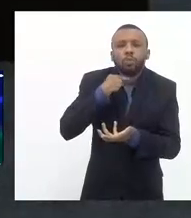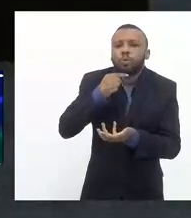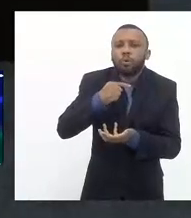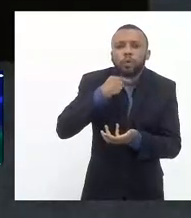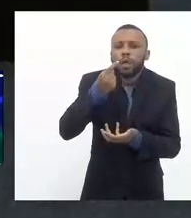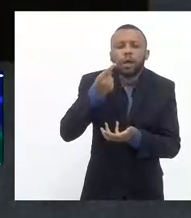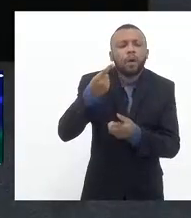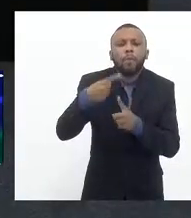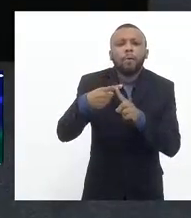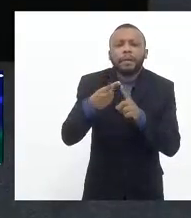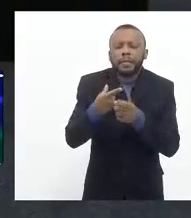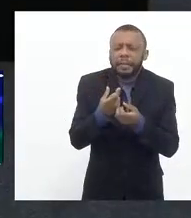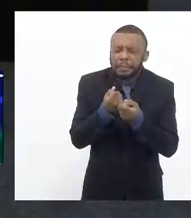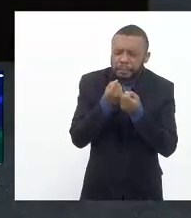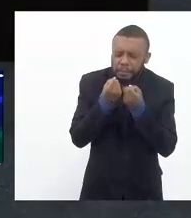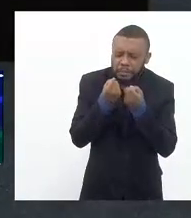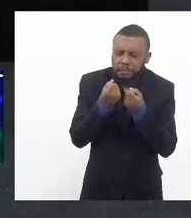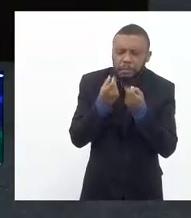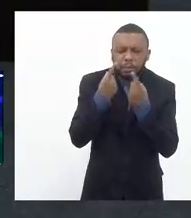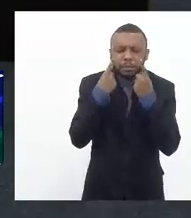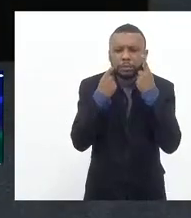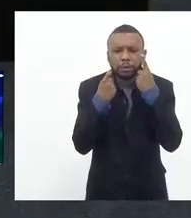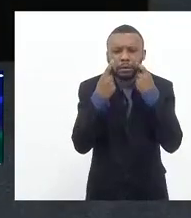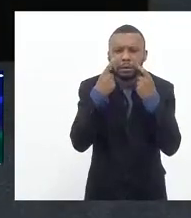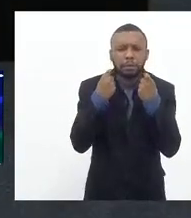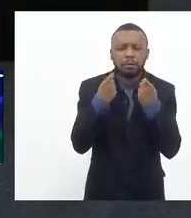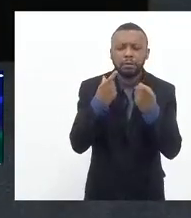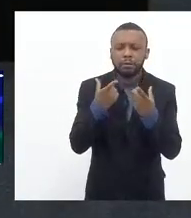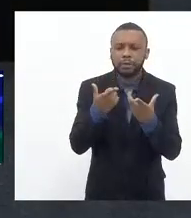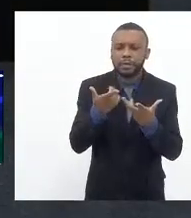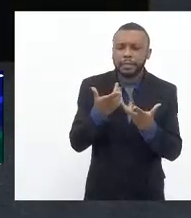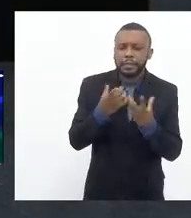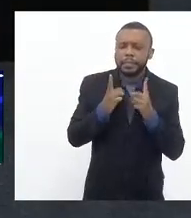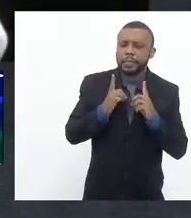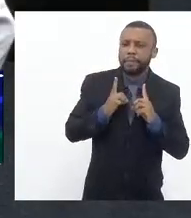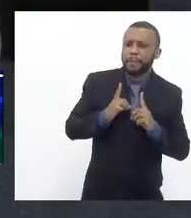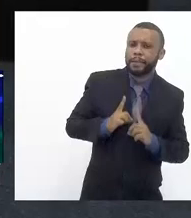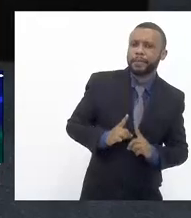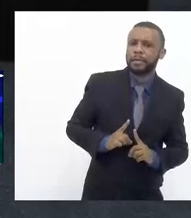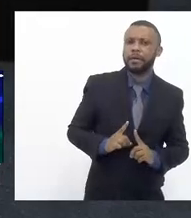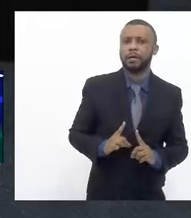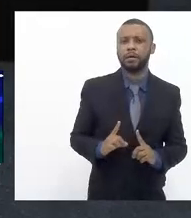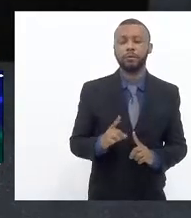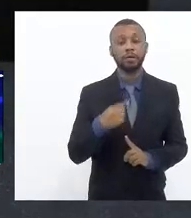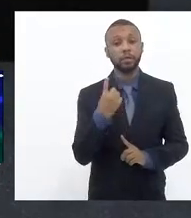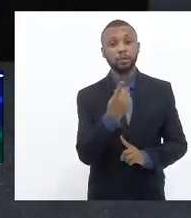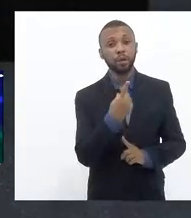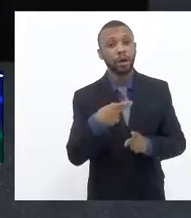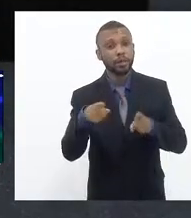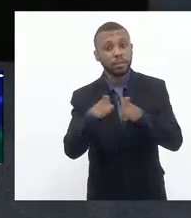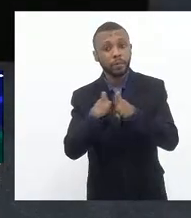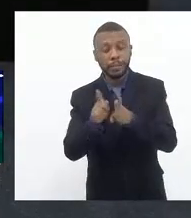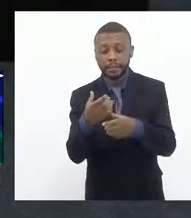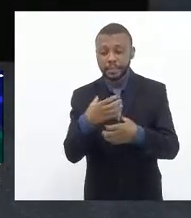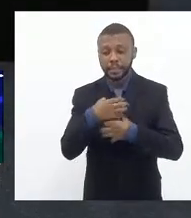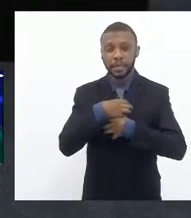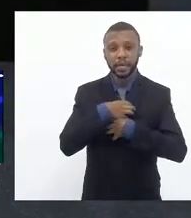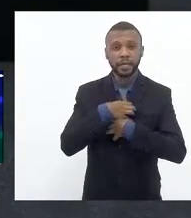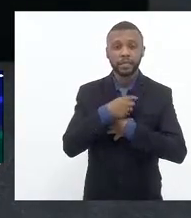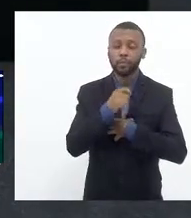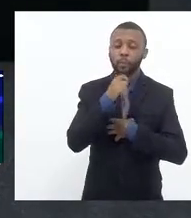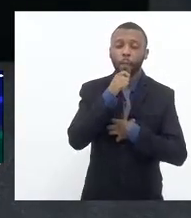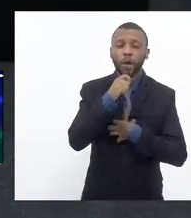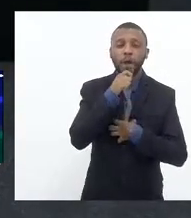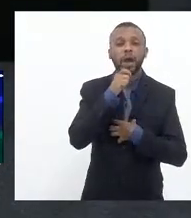daquele choro, daquela depressão. E a gente também se sente sem conseguir